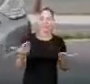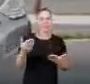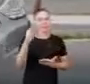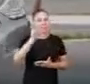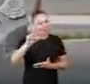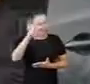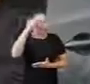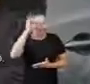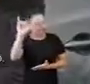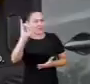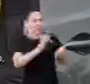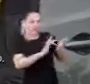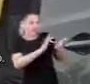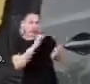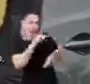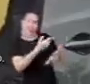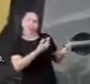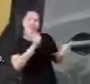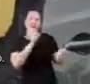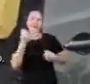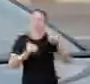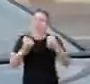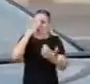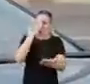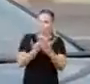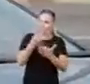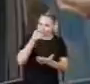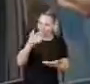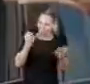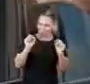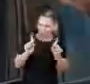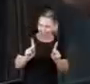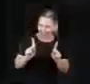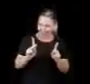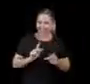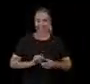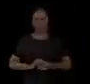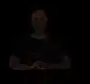utilizar o celular, né? Ela que é nova, ainda não está dirigindo. Contamos com o senhor, tá bom?